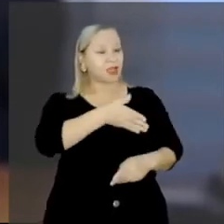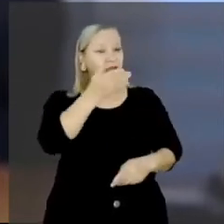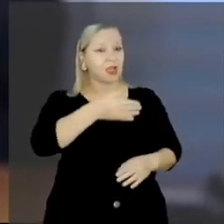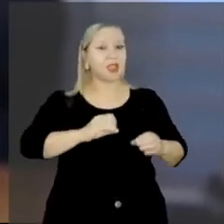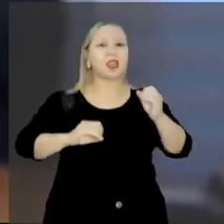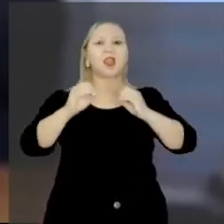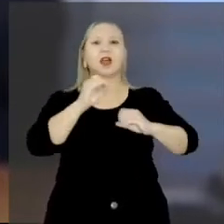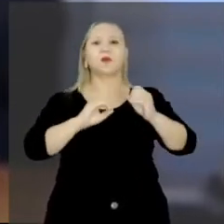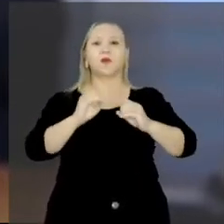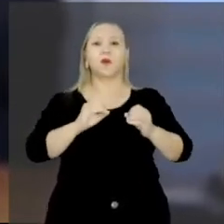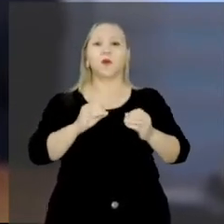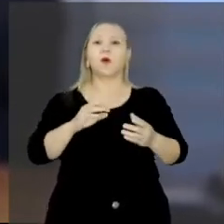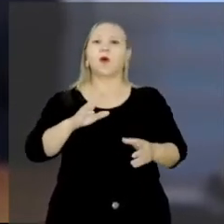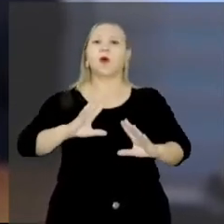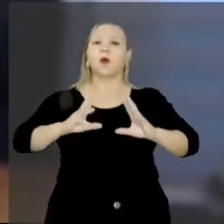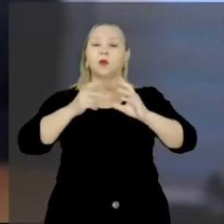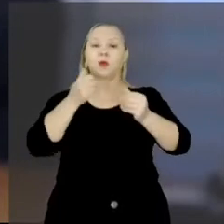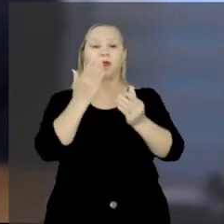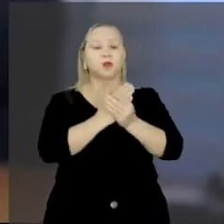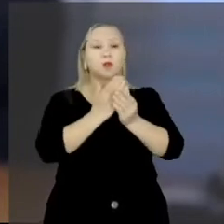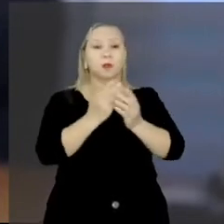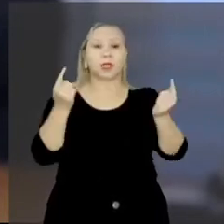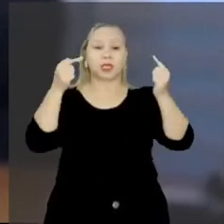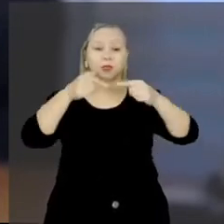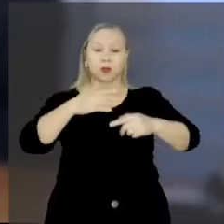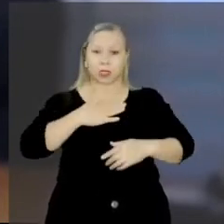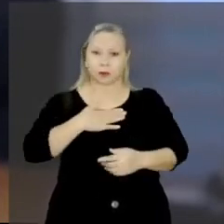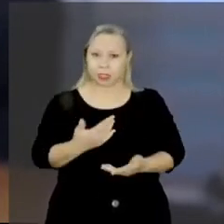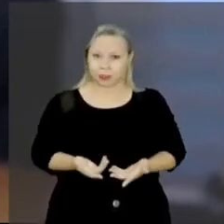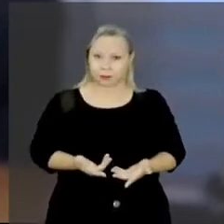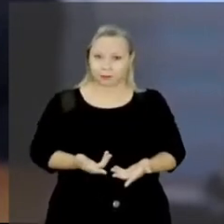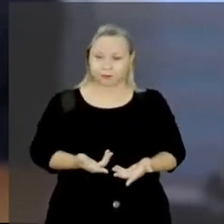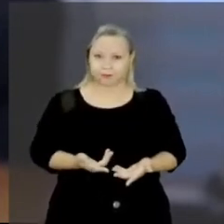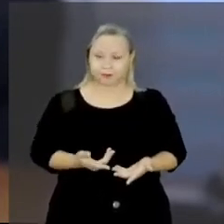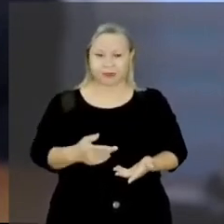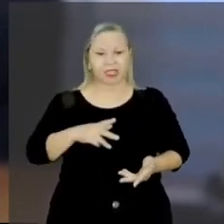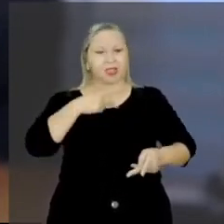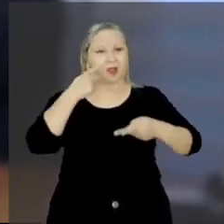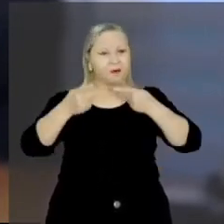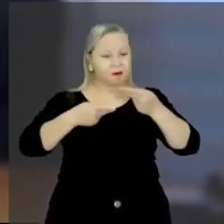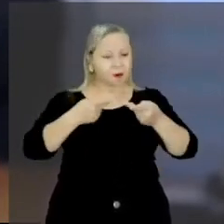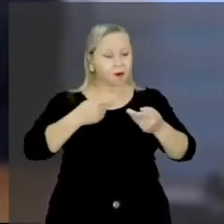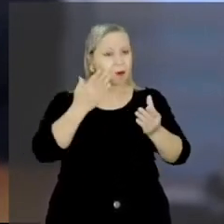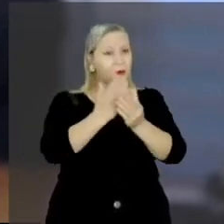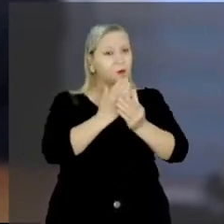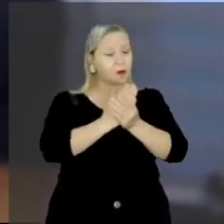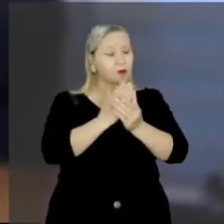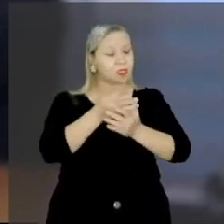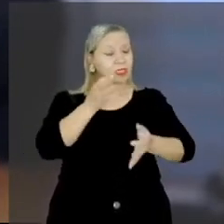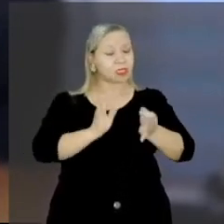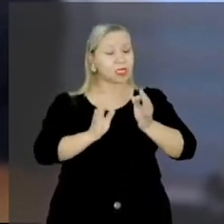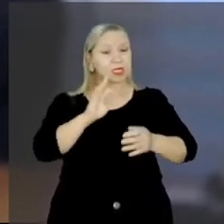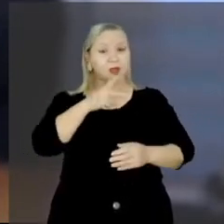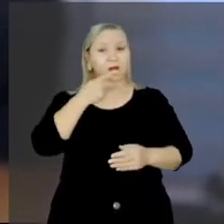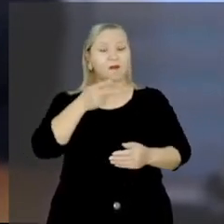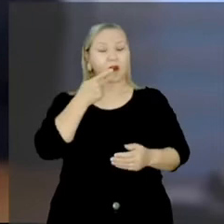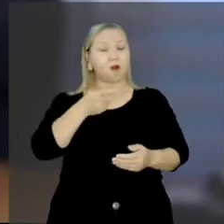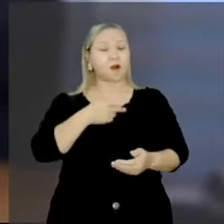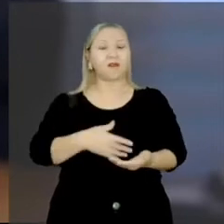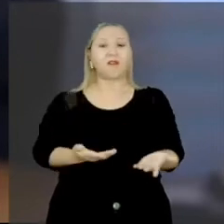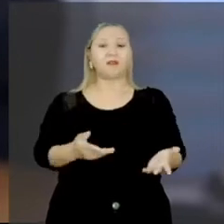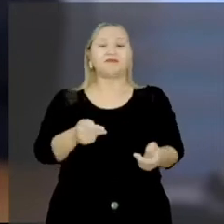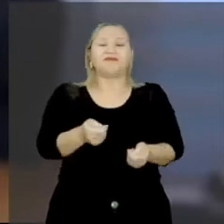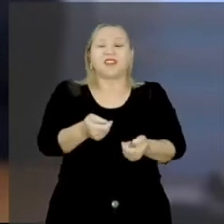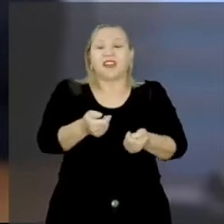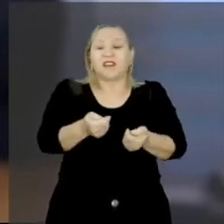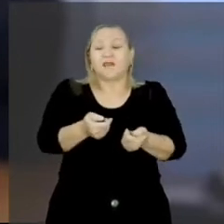Petrobras, mas é verdade que destruíram 4 milhões e 400 mil postos de trabalho. É verdade que deram um desfalque no